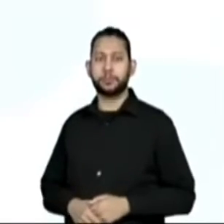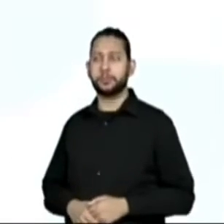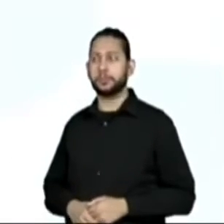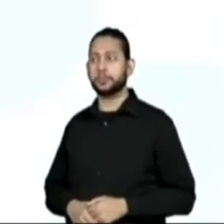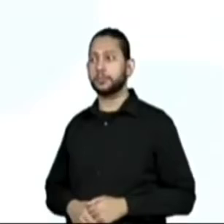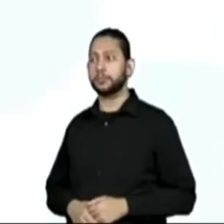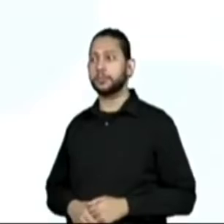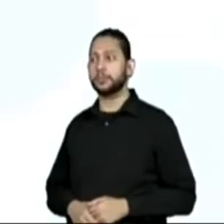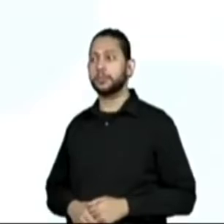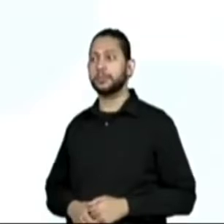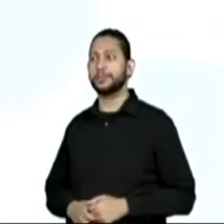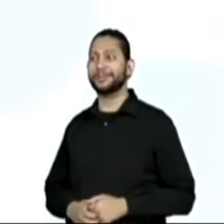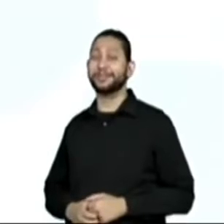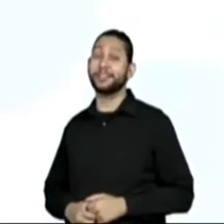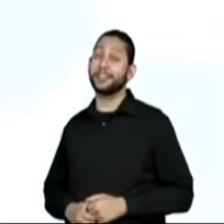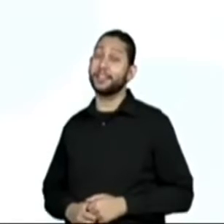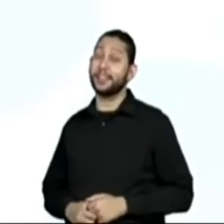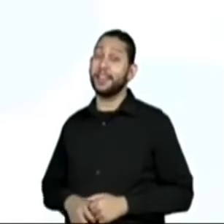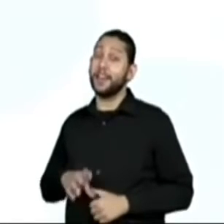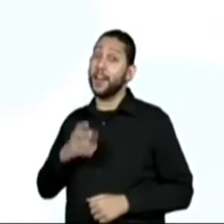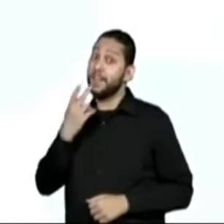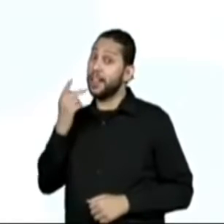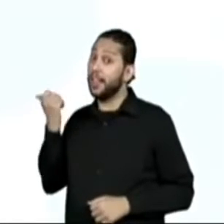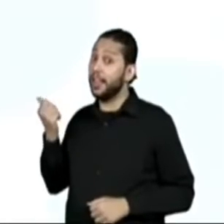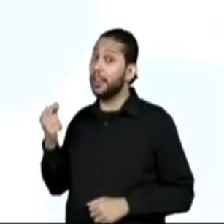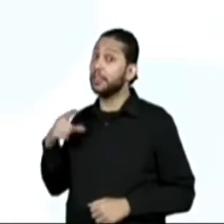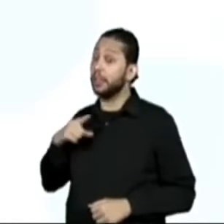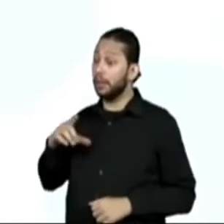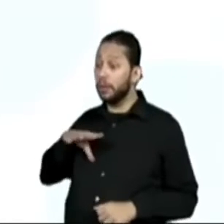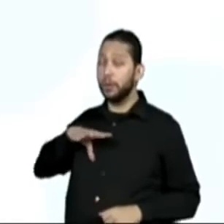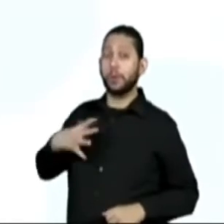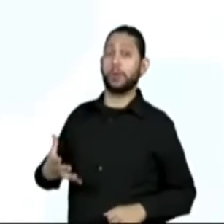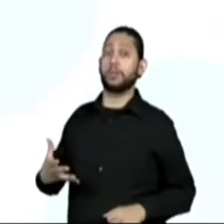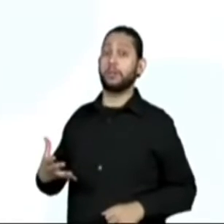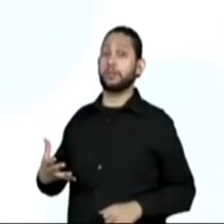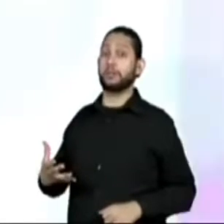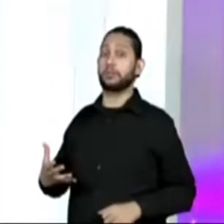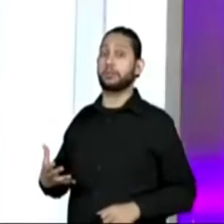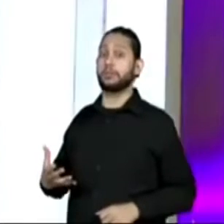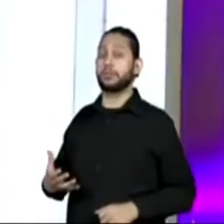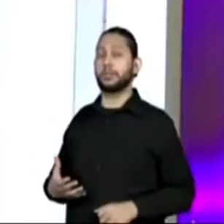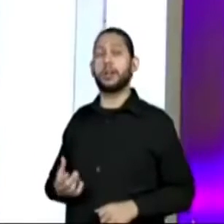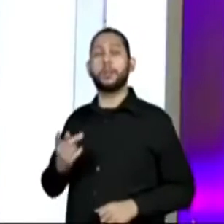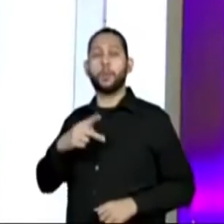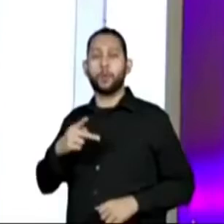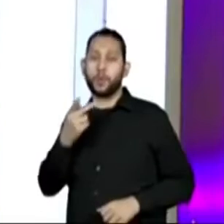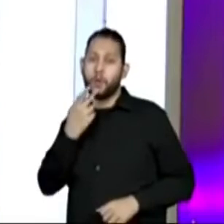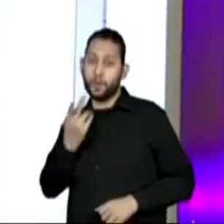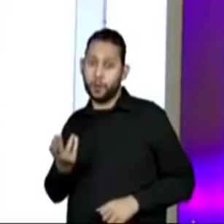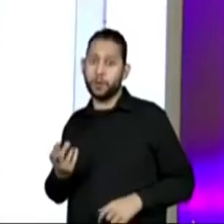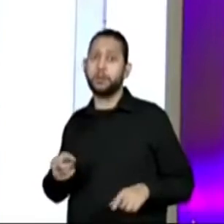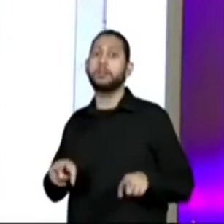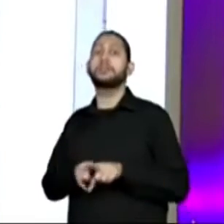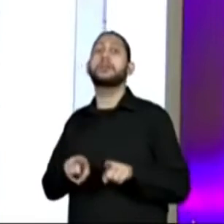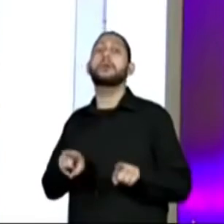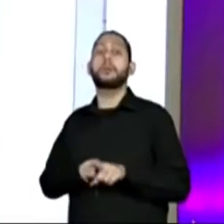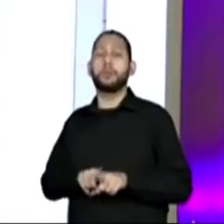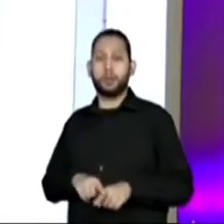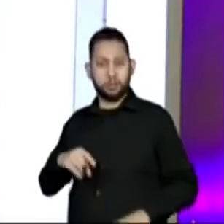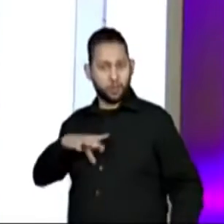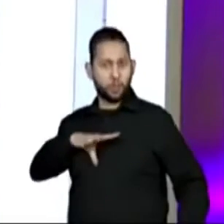Manuela disse que ela não sabe, mas que ela ia falar corajosa. E aí, logo depois, a professora Edmara também